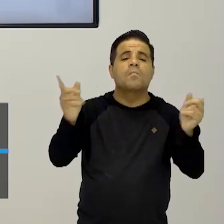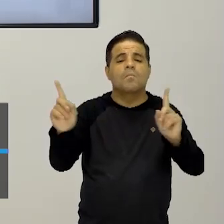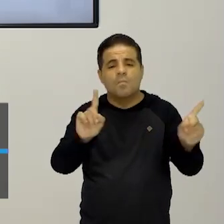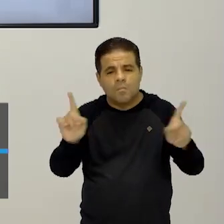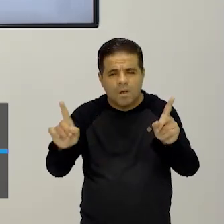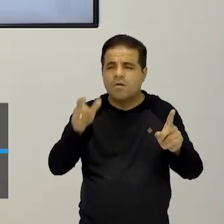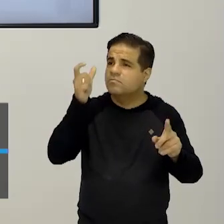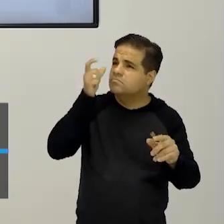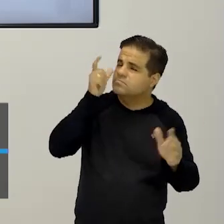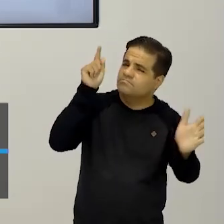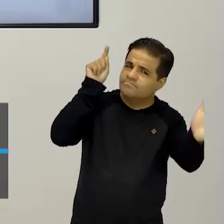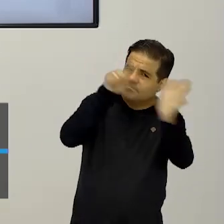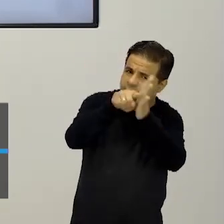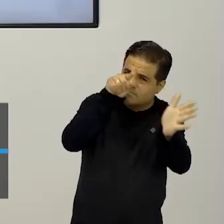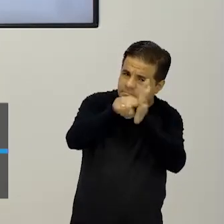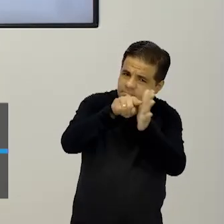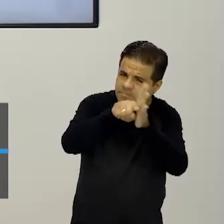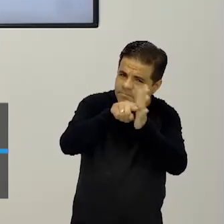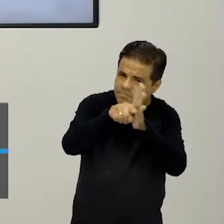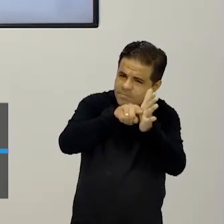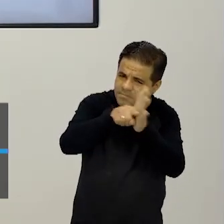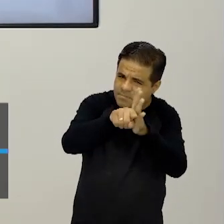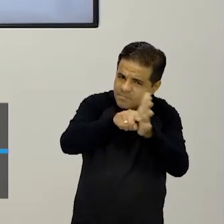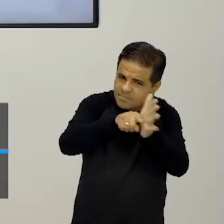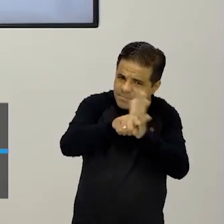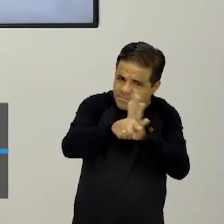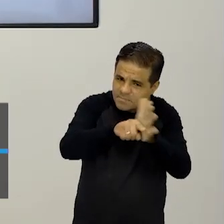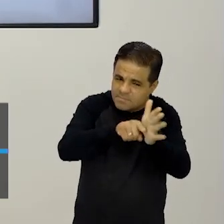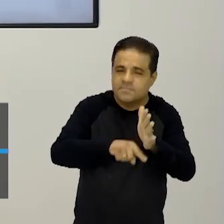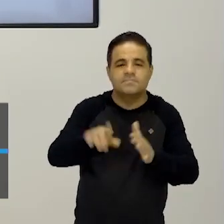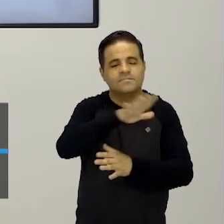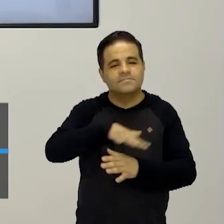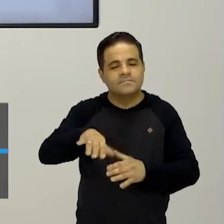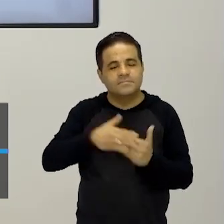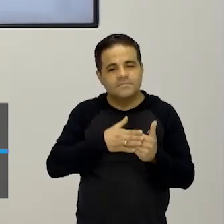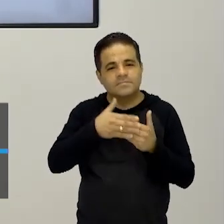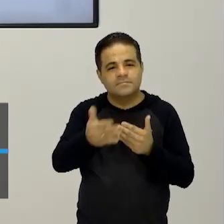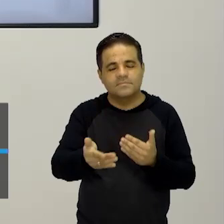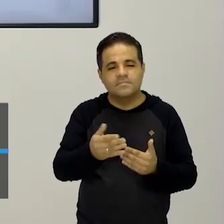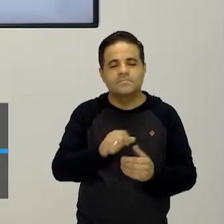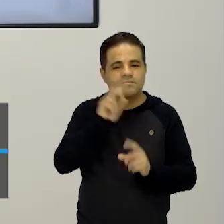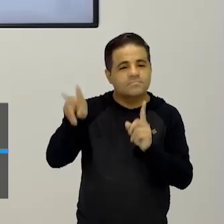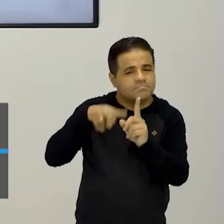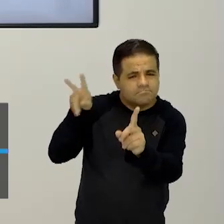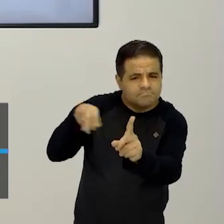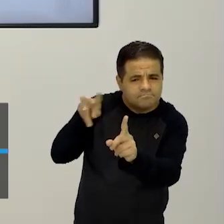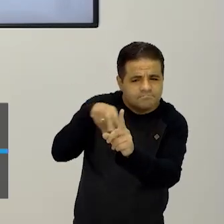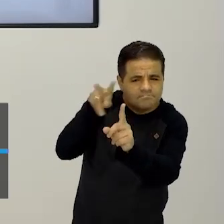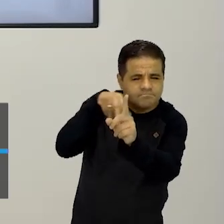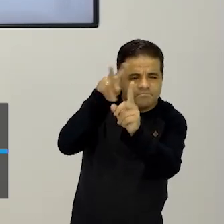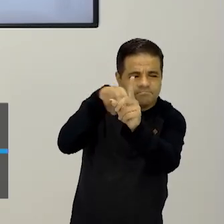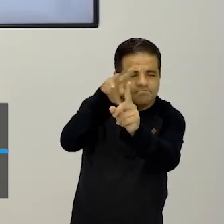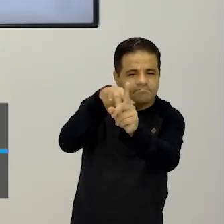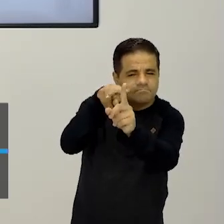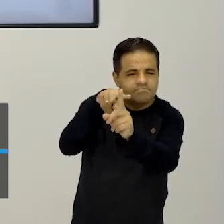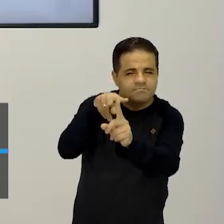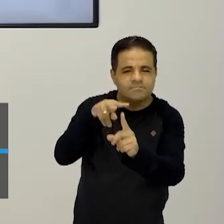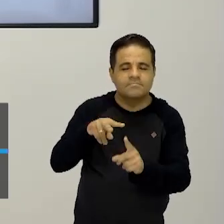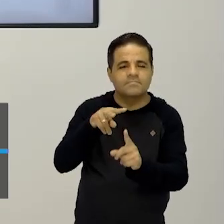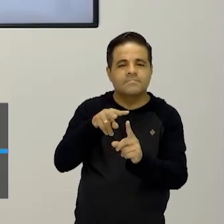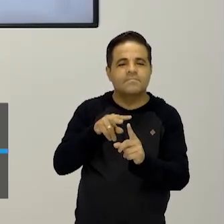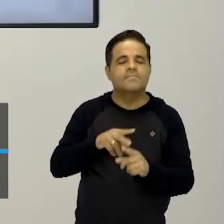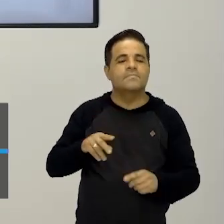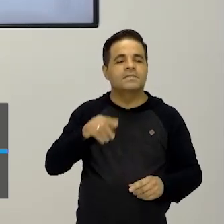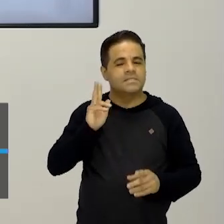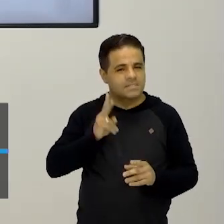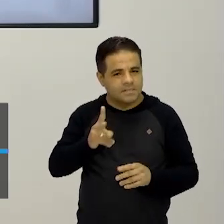gente vai analisar um pouquinho essa palavra stereotype, né? Que é o estereótipo, é isso? Yes. Ok, eu sempre, na hora